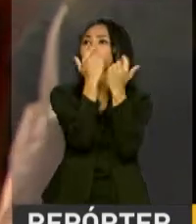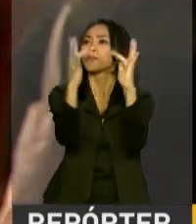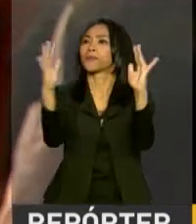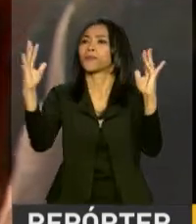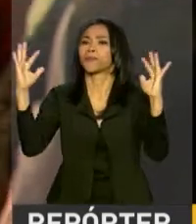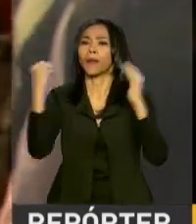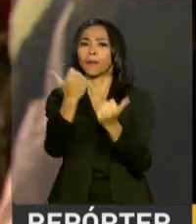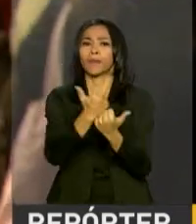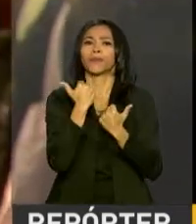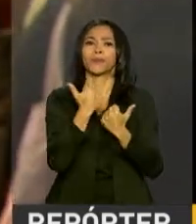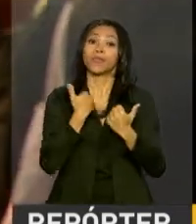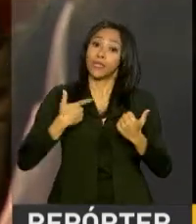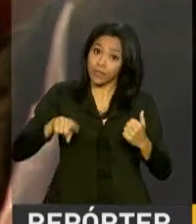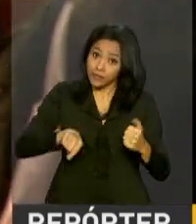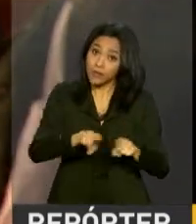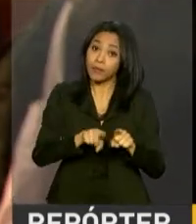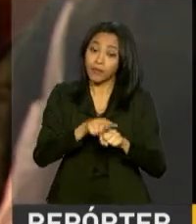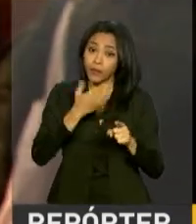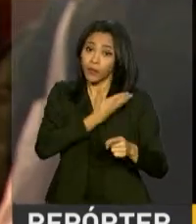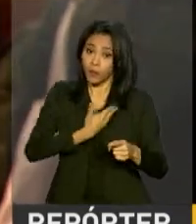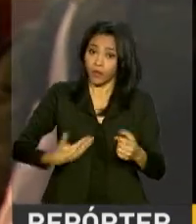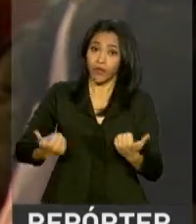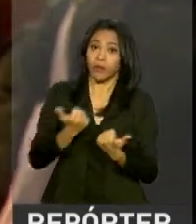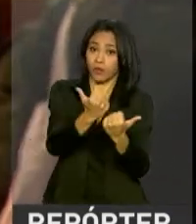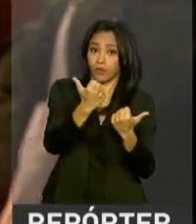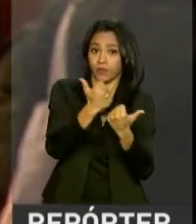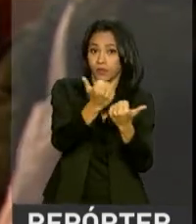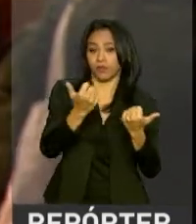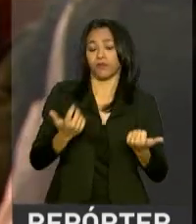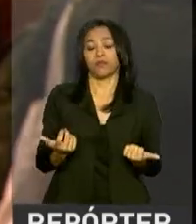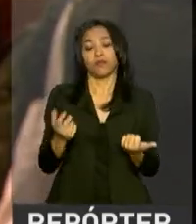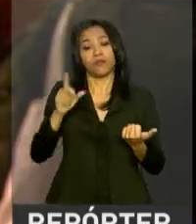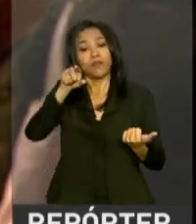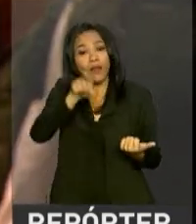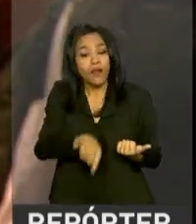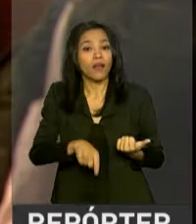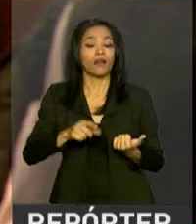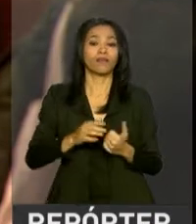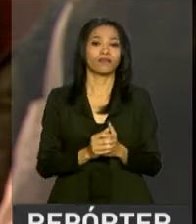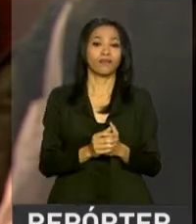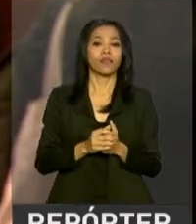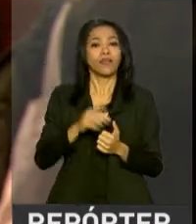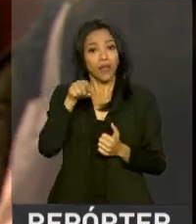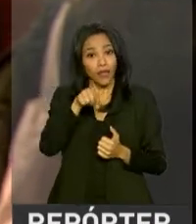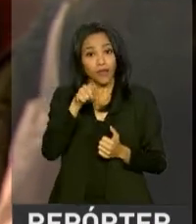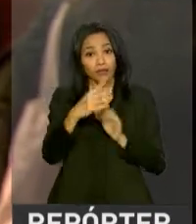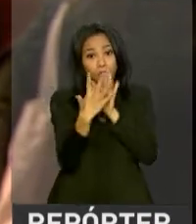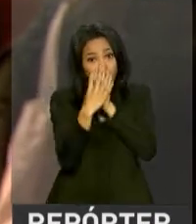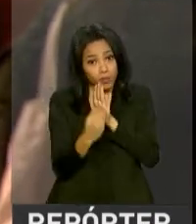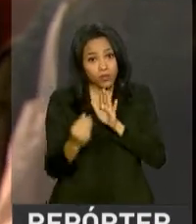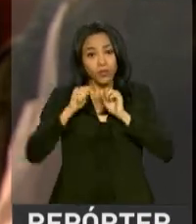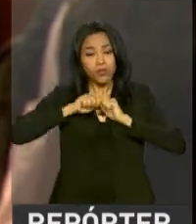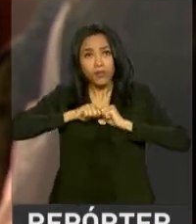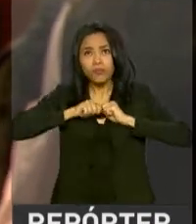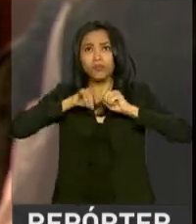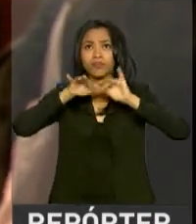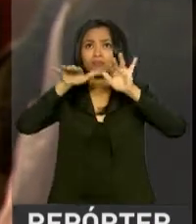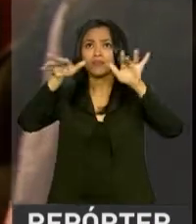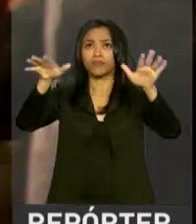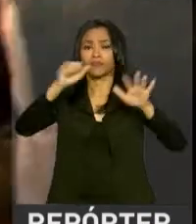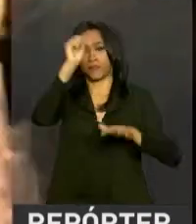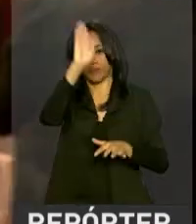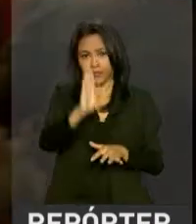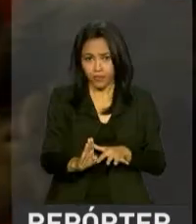o apoio do poder público então é um conceito é que vem crescendo no brasil e que tem